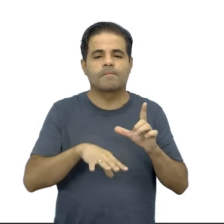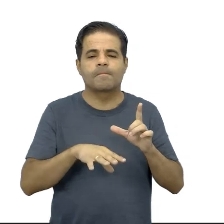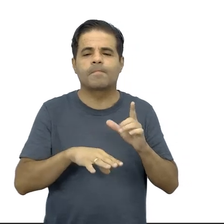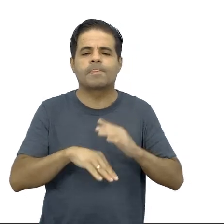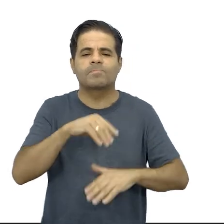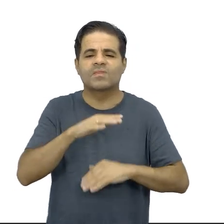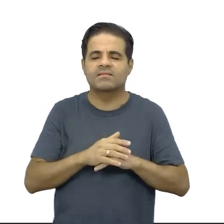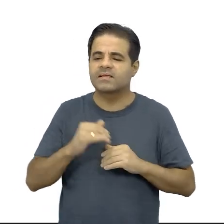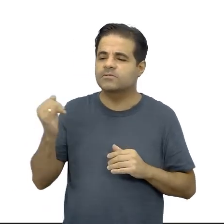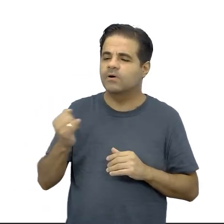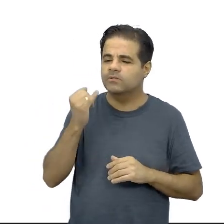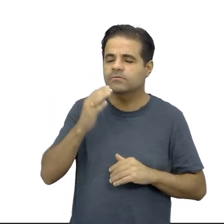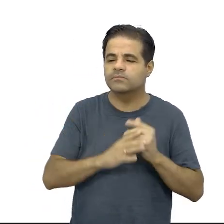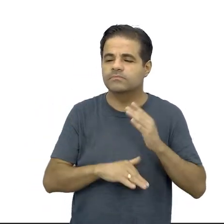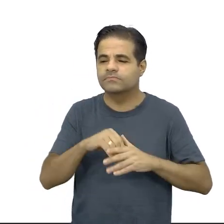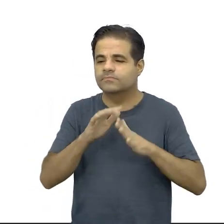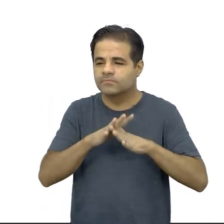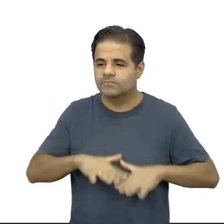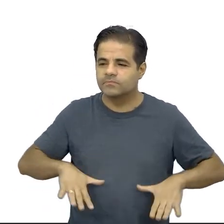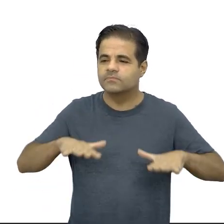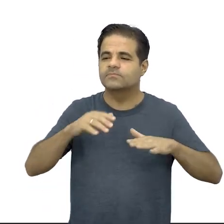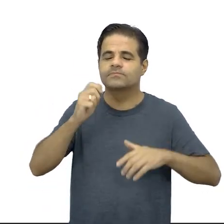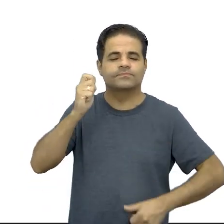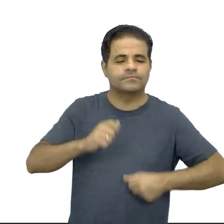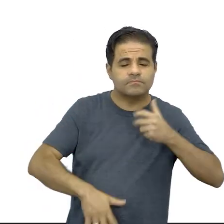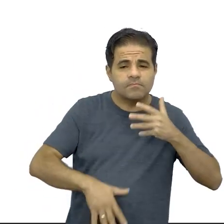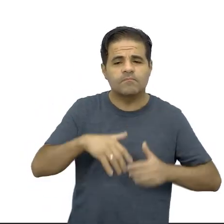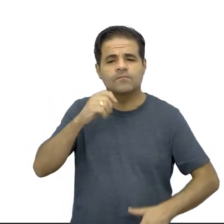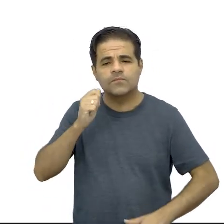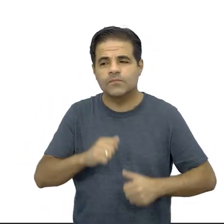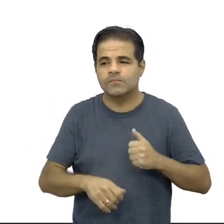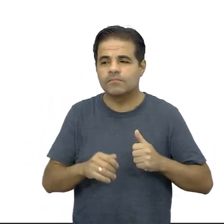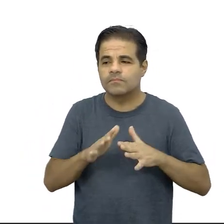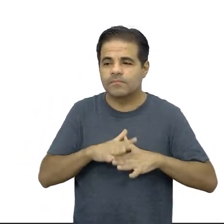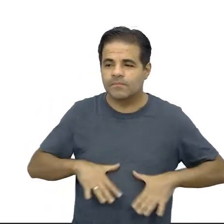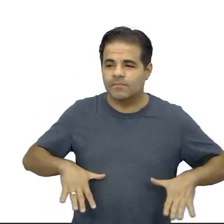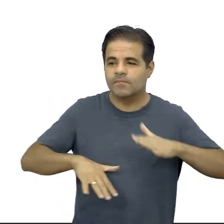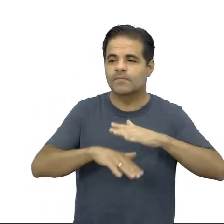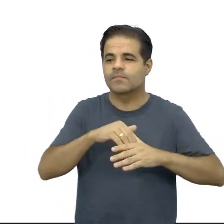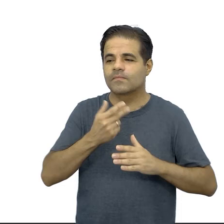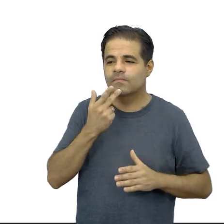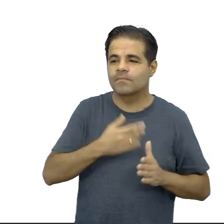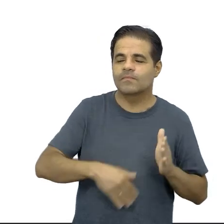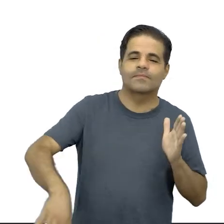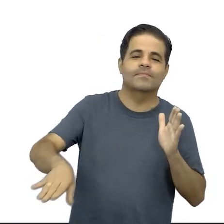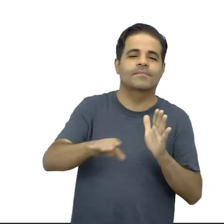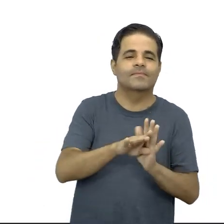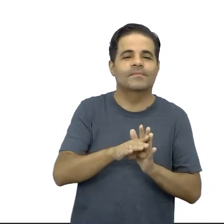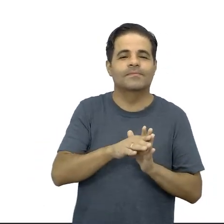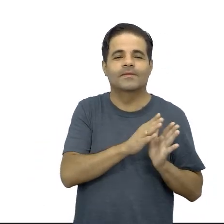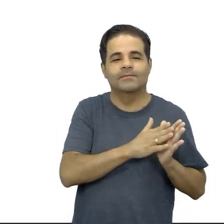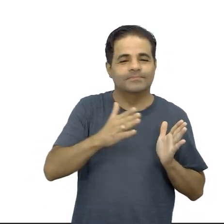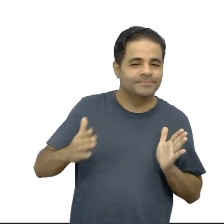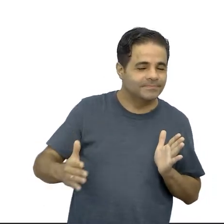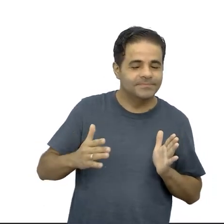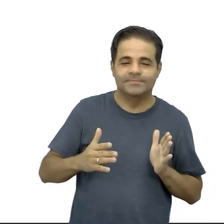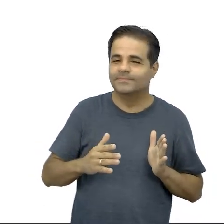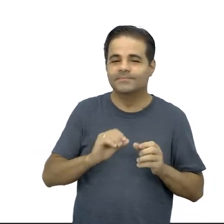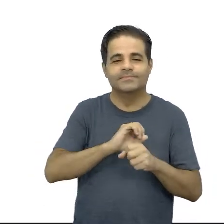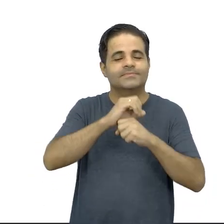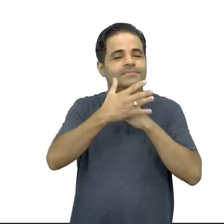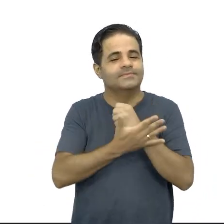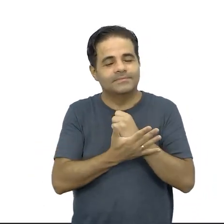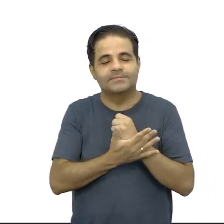habilidades essenciais foi criada. Então, se a gente pensar no contexto da pandemia, da